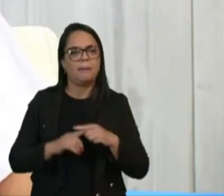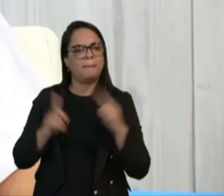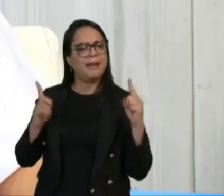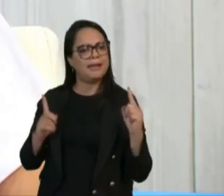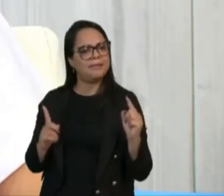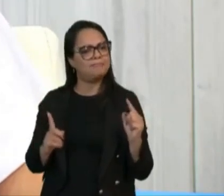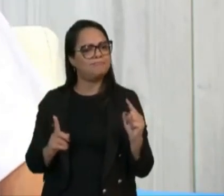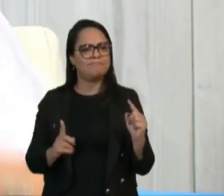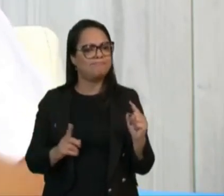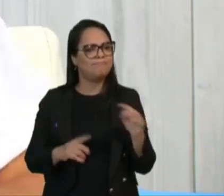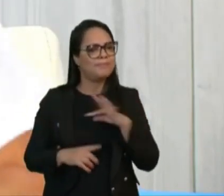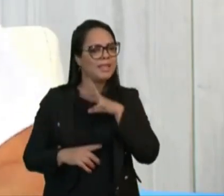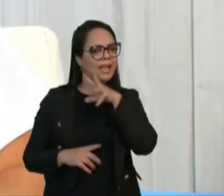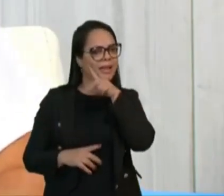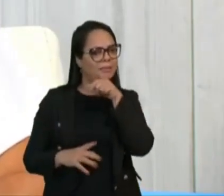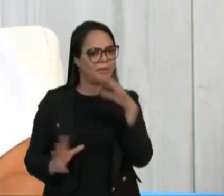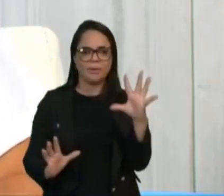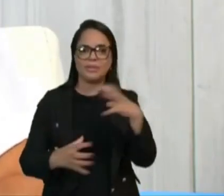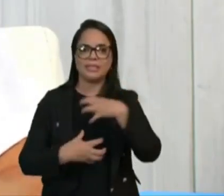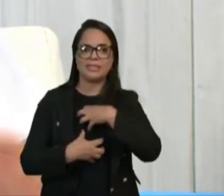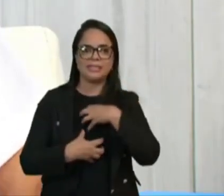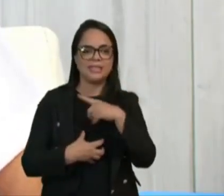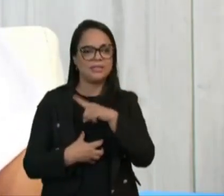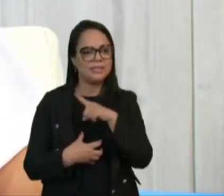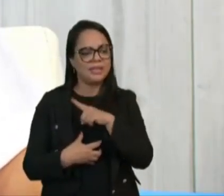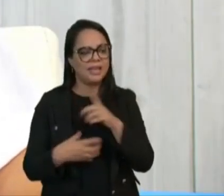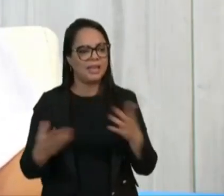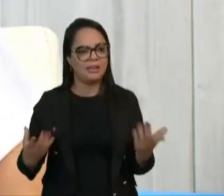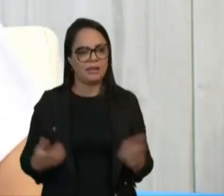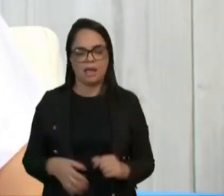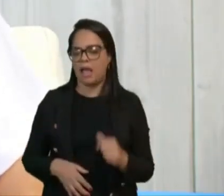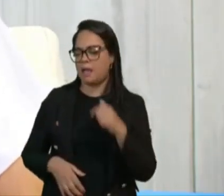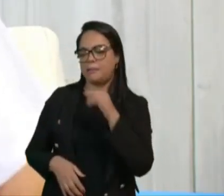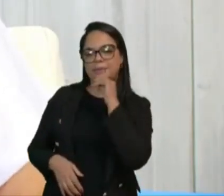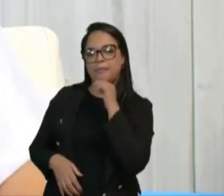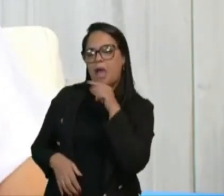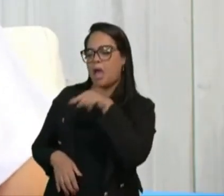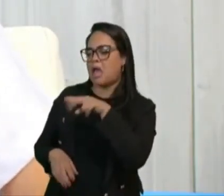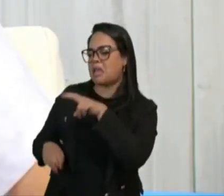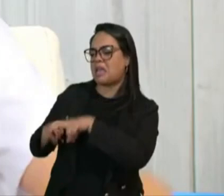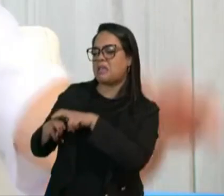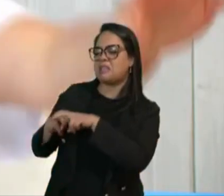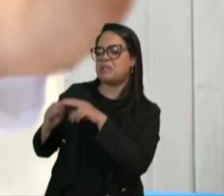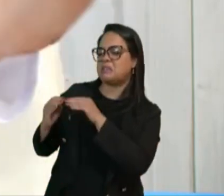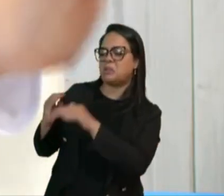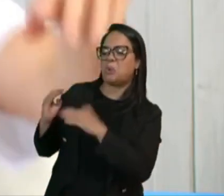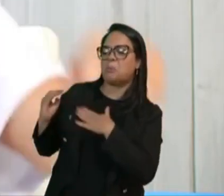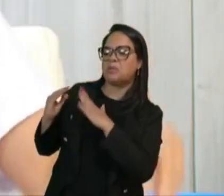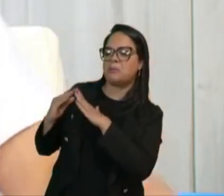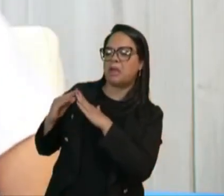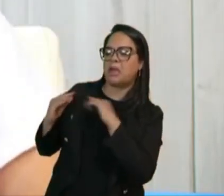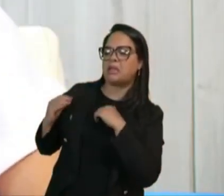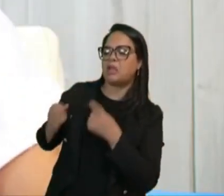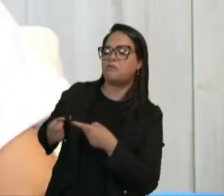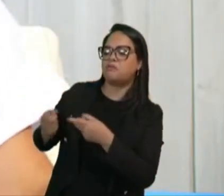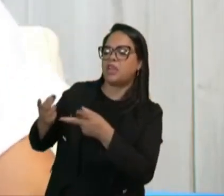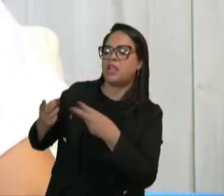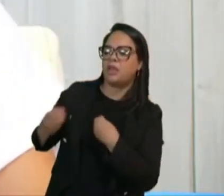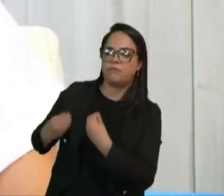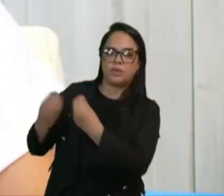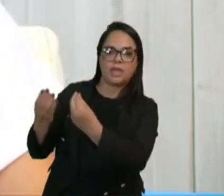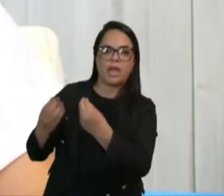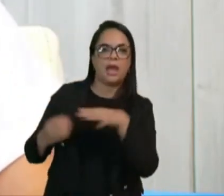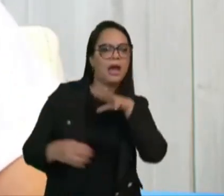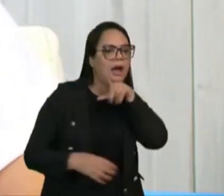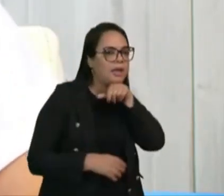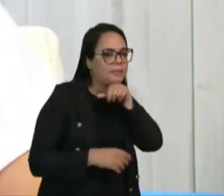de afetividade. Ele não é uma coisa. Ah, eu não vou usar essa cadeira mais que na minha casa não cabe. Eu vou doar para você, vou vender. Não é